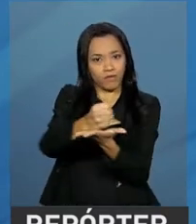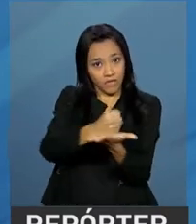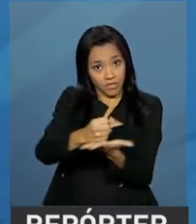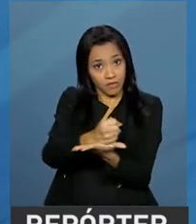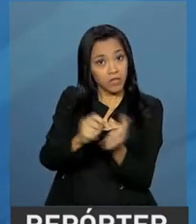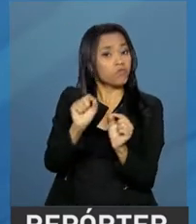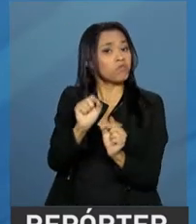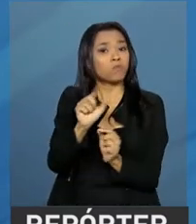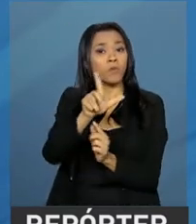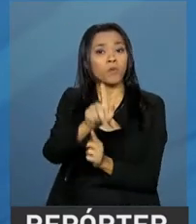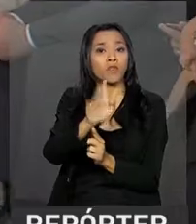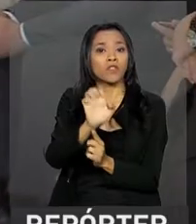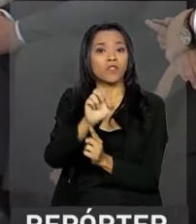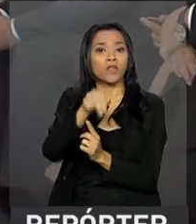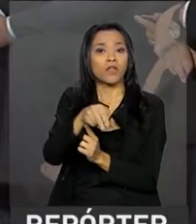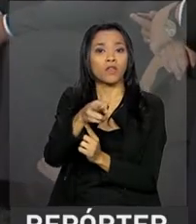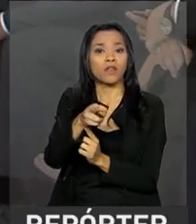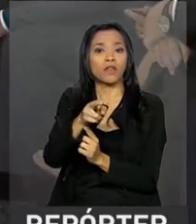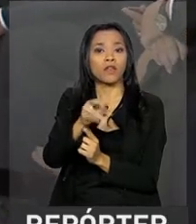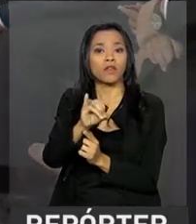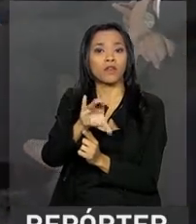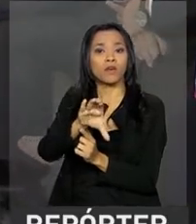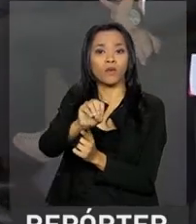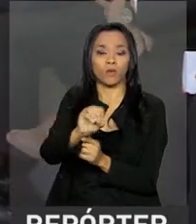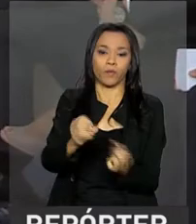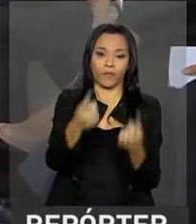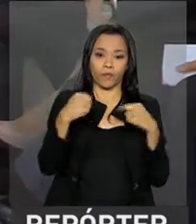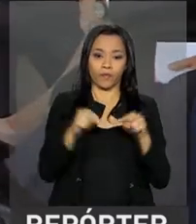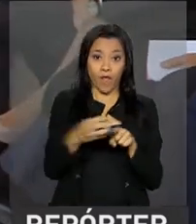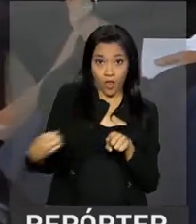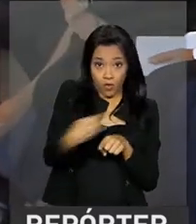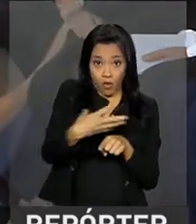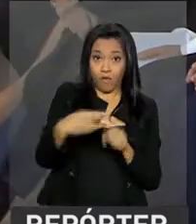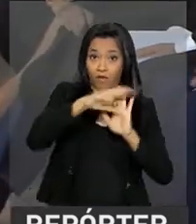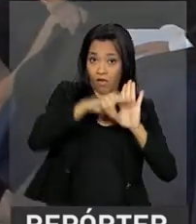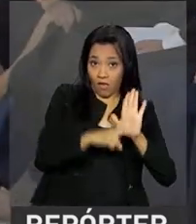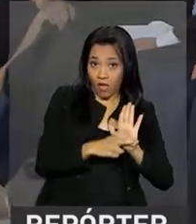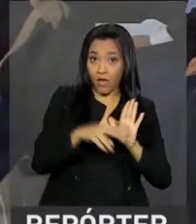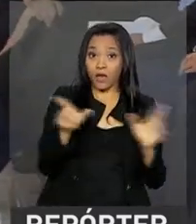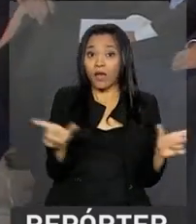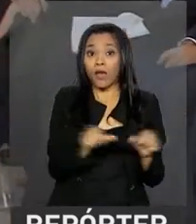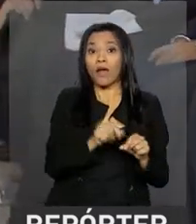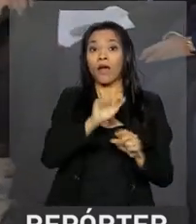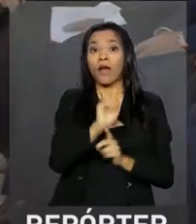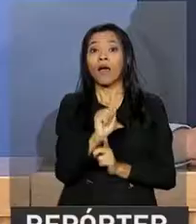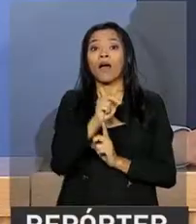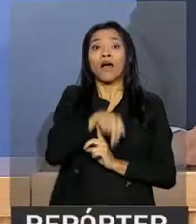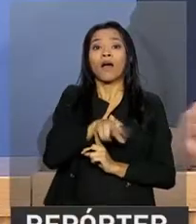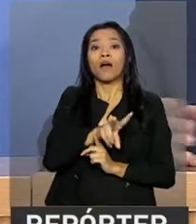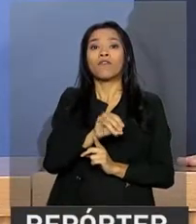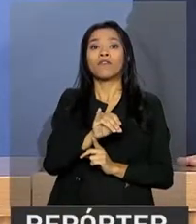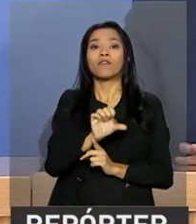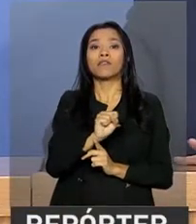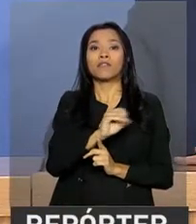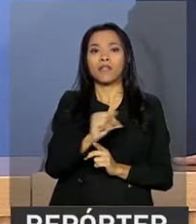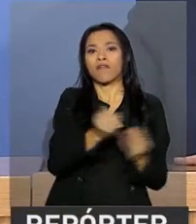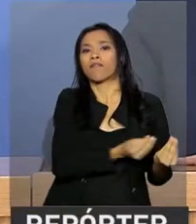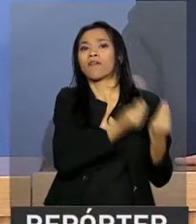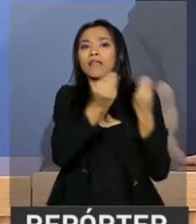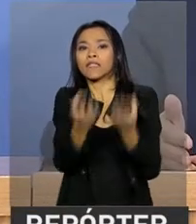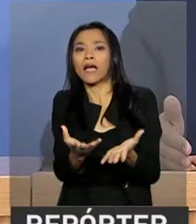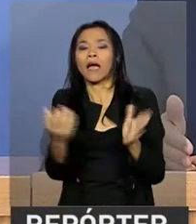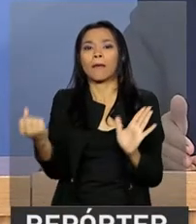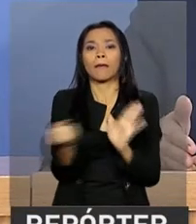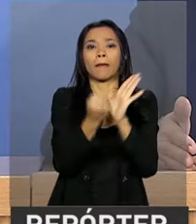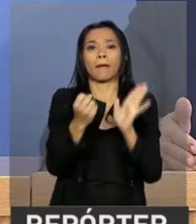ao mercado com a nova regra anvisa dará um parecer sobre a concessão da patente no que diz respeito aos